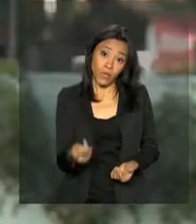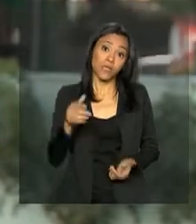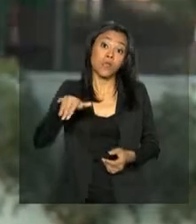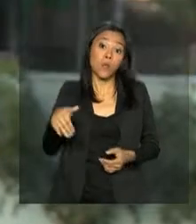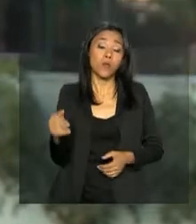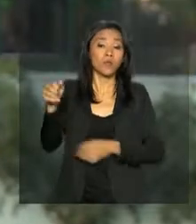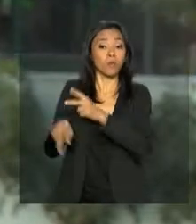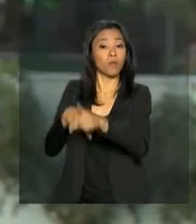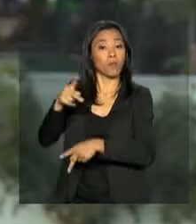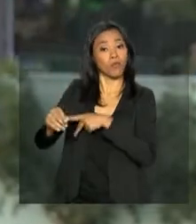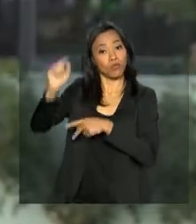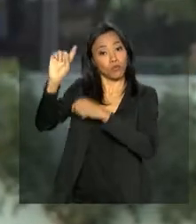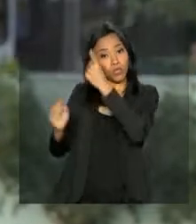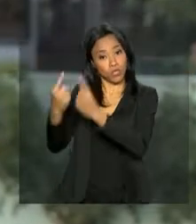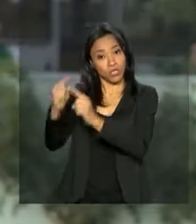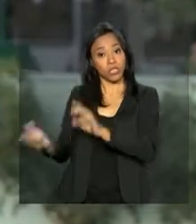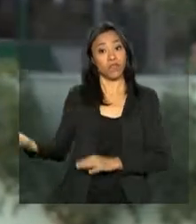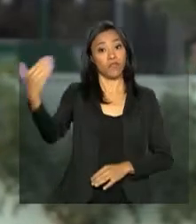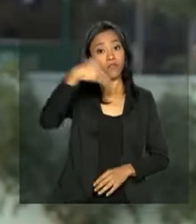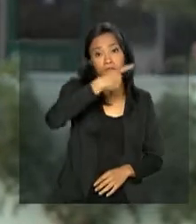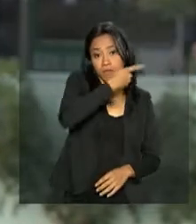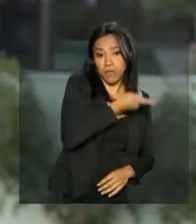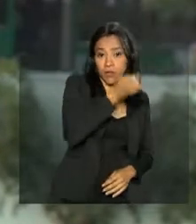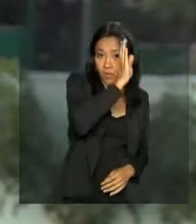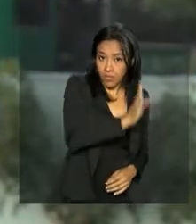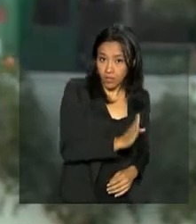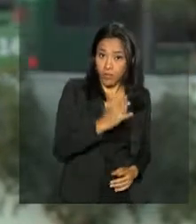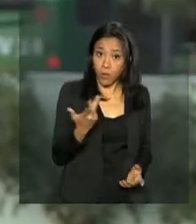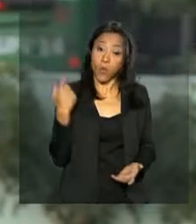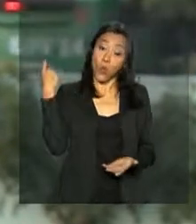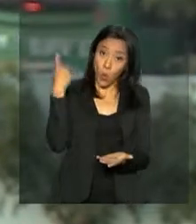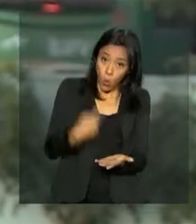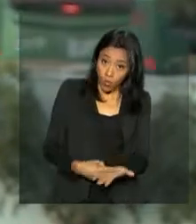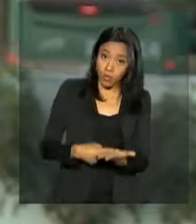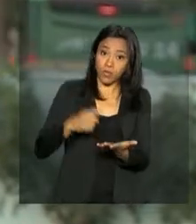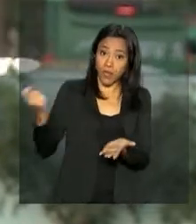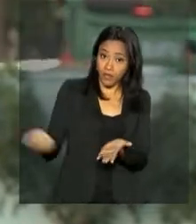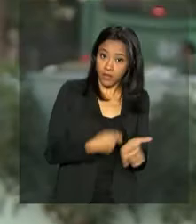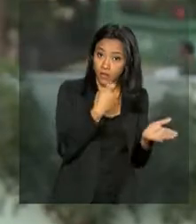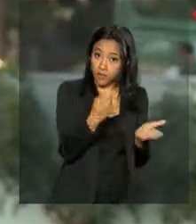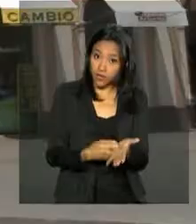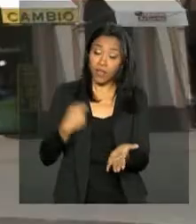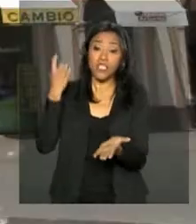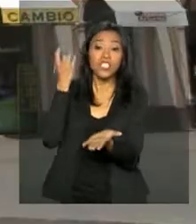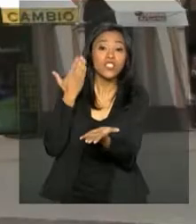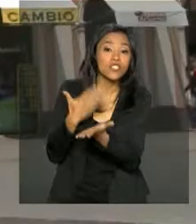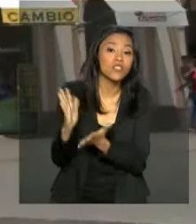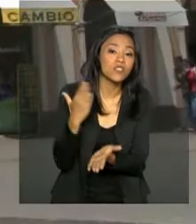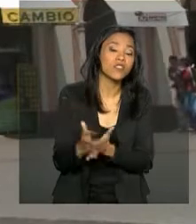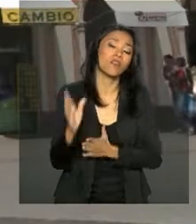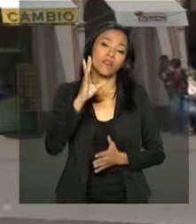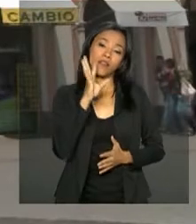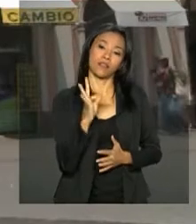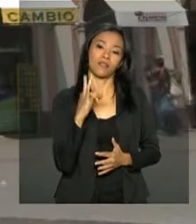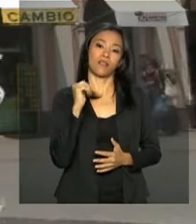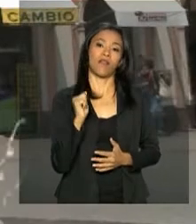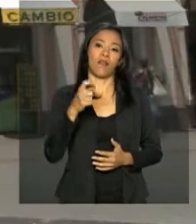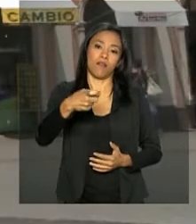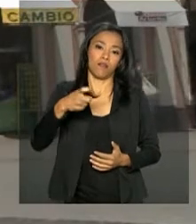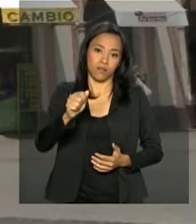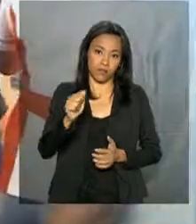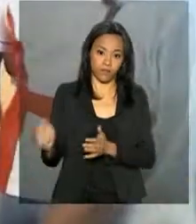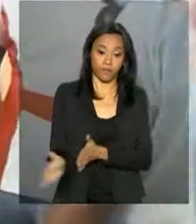vão ao brasil com a assinatura do acordo essas taxas serão eliminadas a idéia é que também sejam